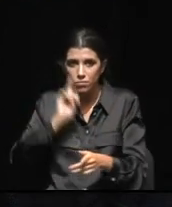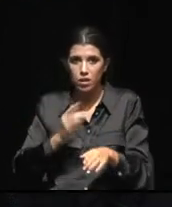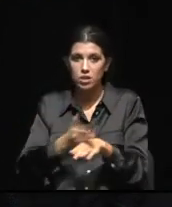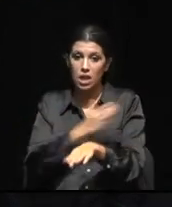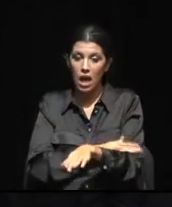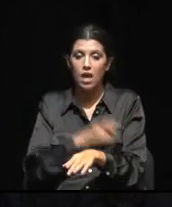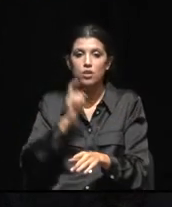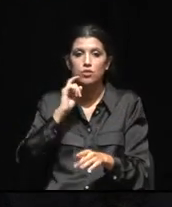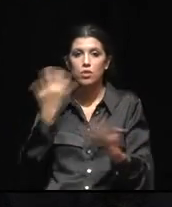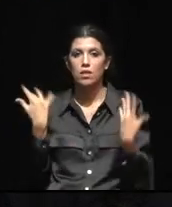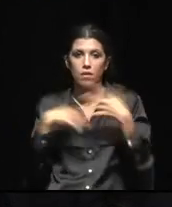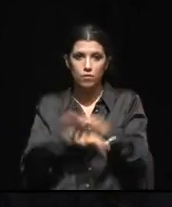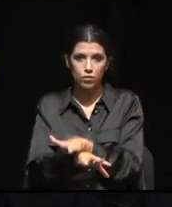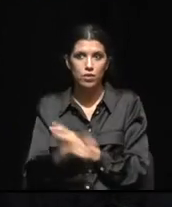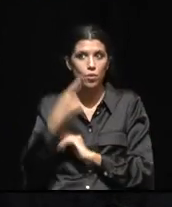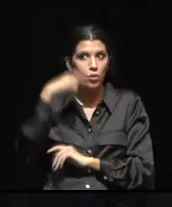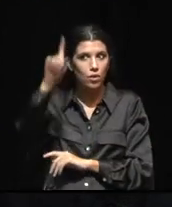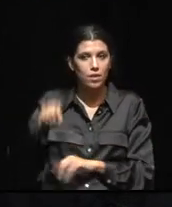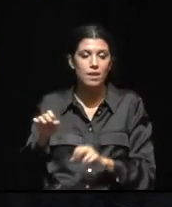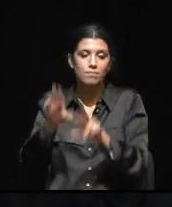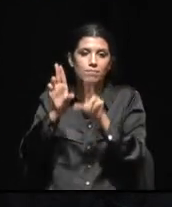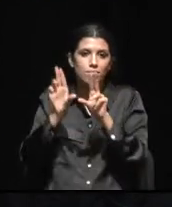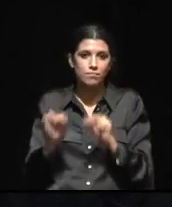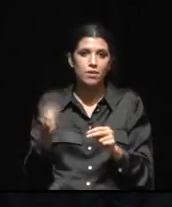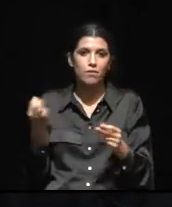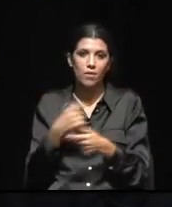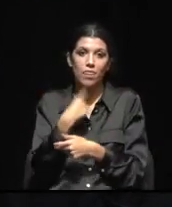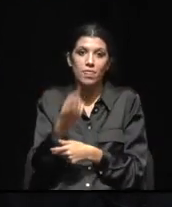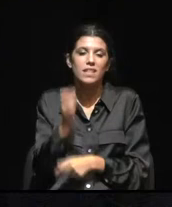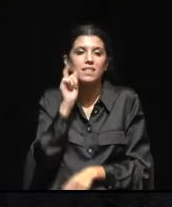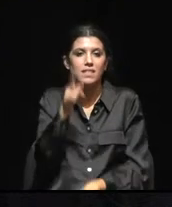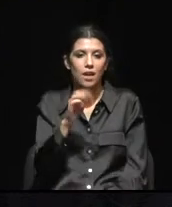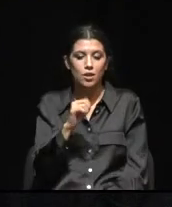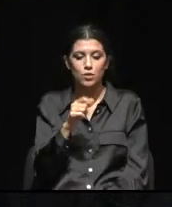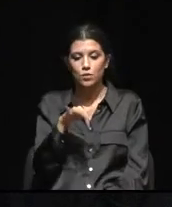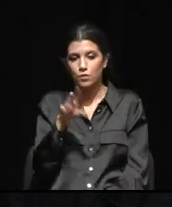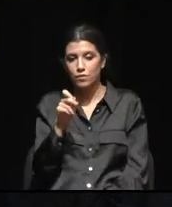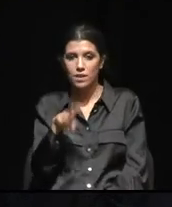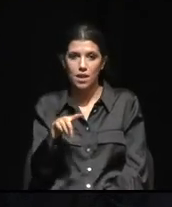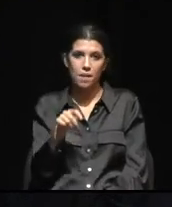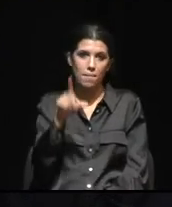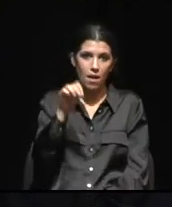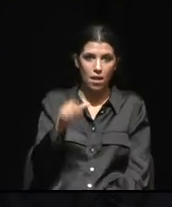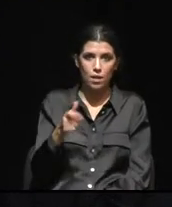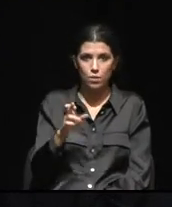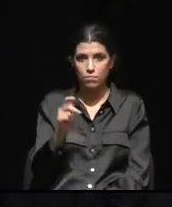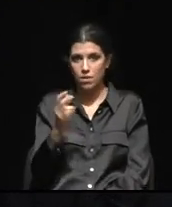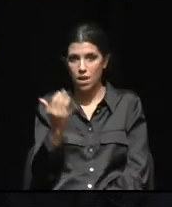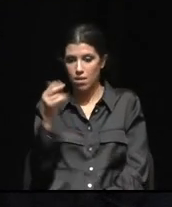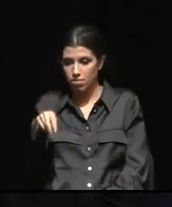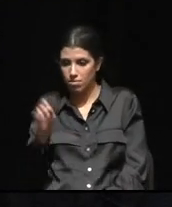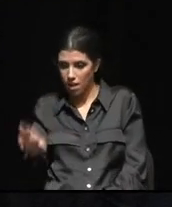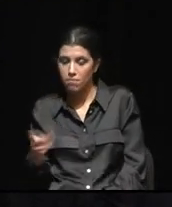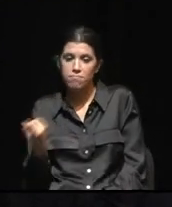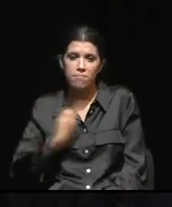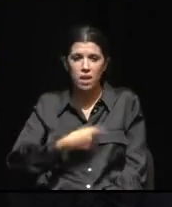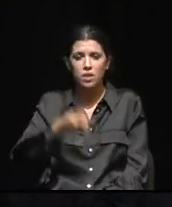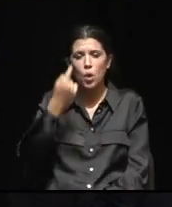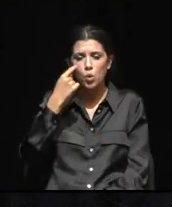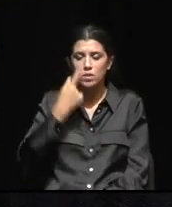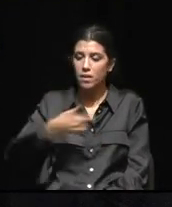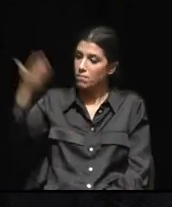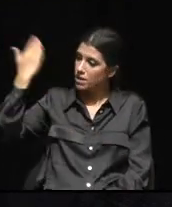antes daquele dia inteiro e limpo conforme o definiu Sofia de mel brainer é preciso reconhecer o passado para